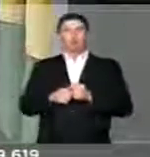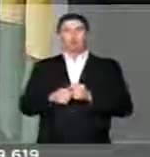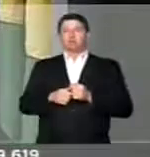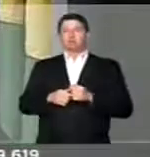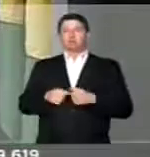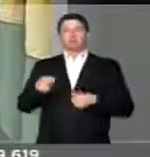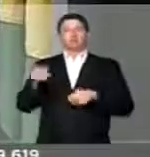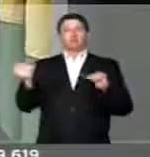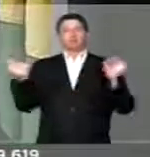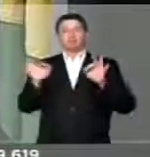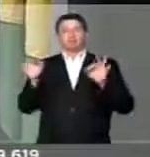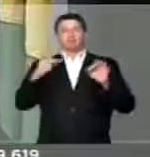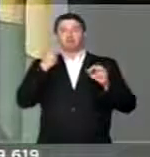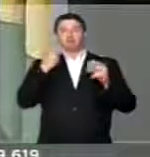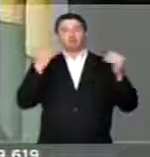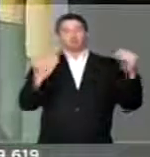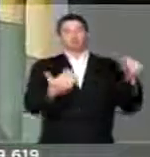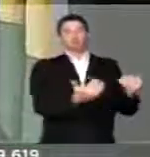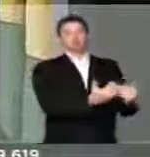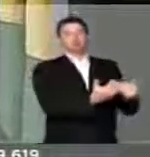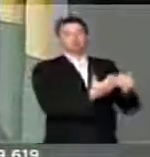momento algum se dirigiu